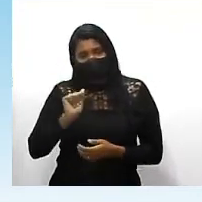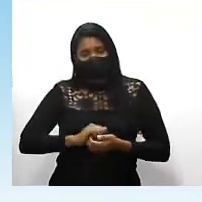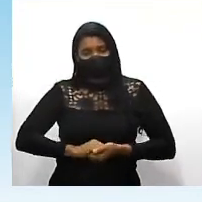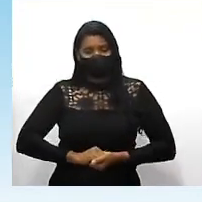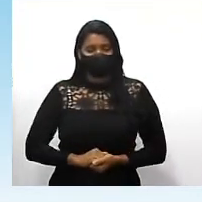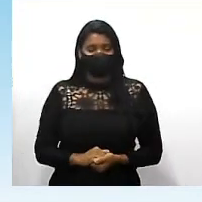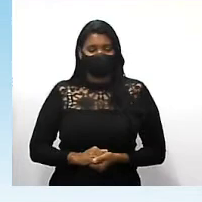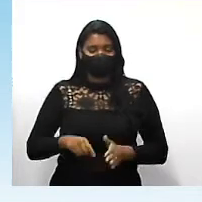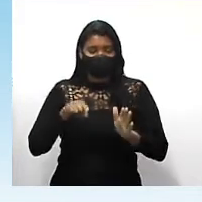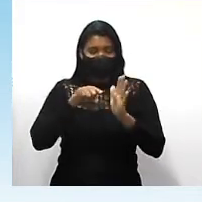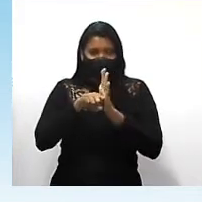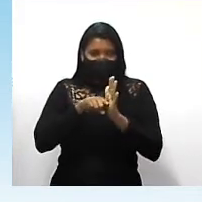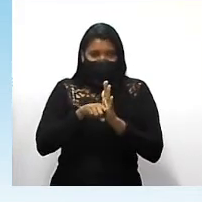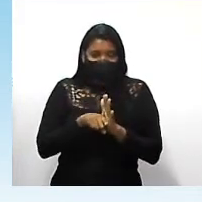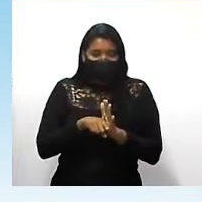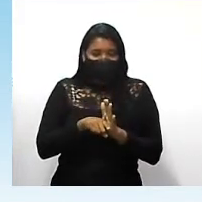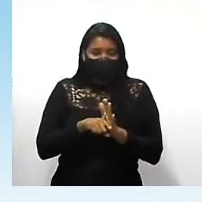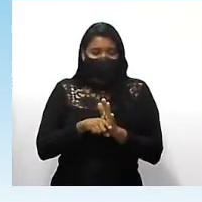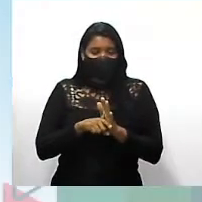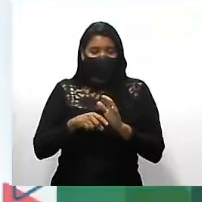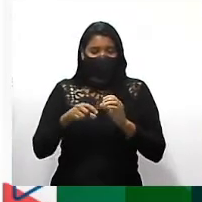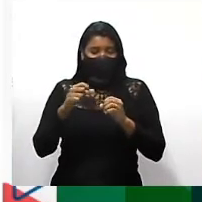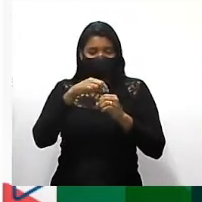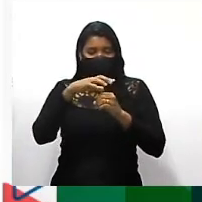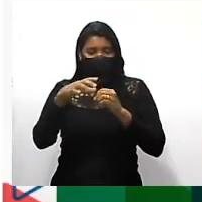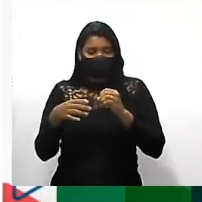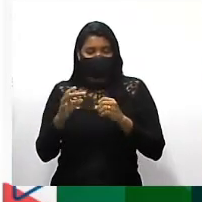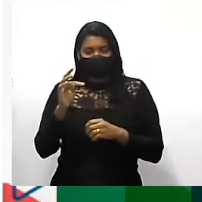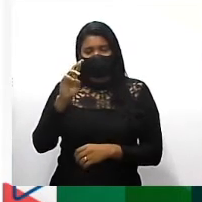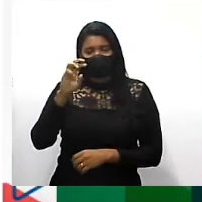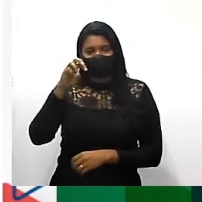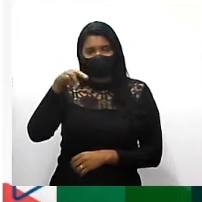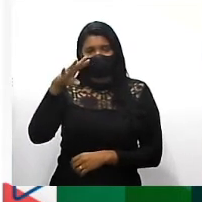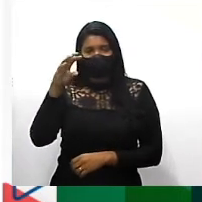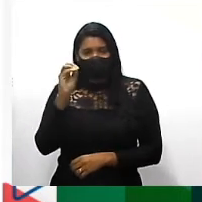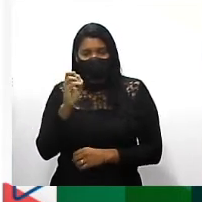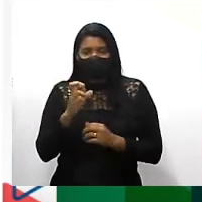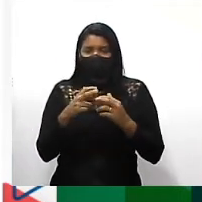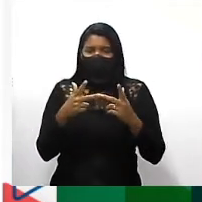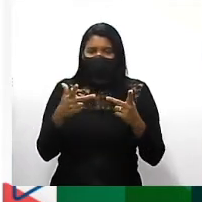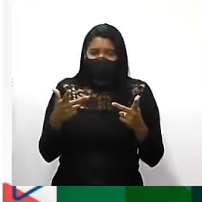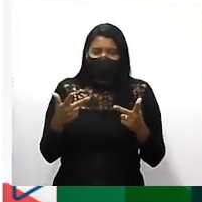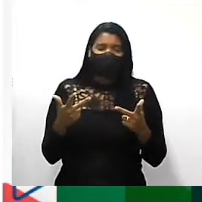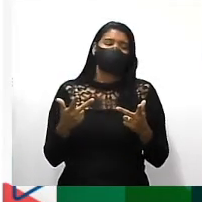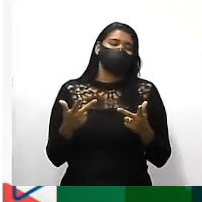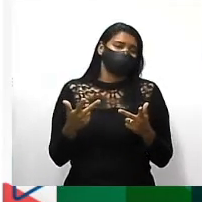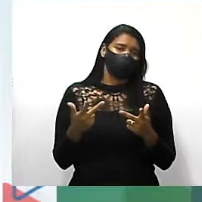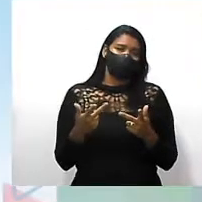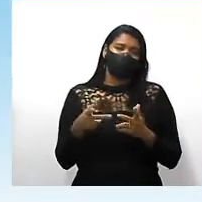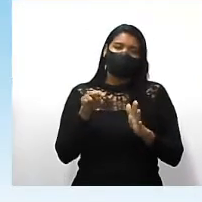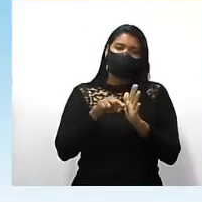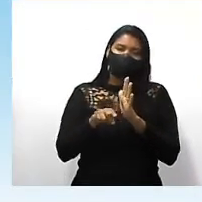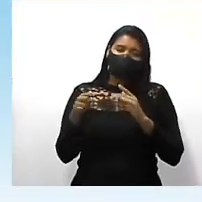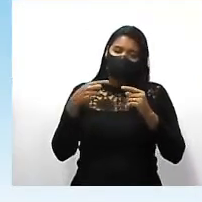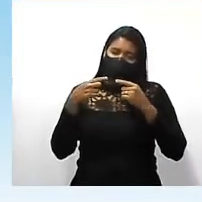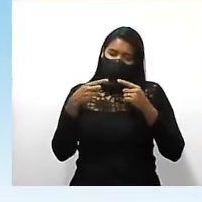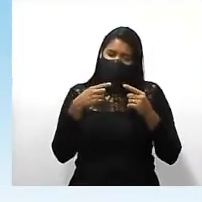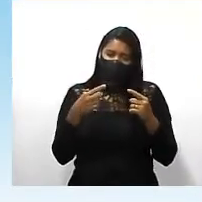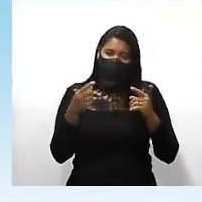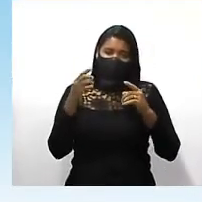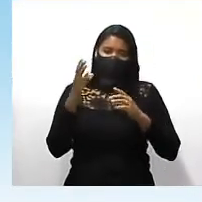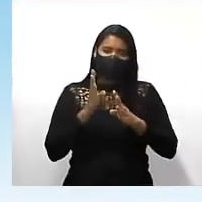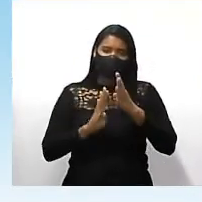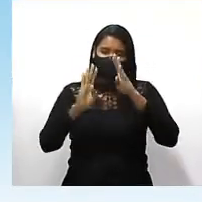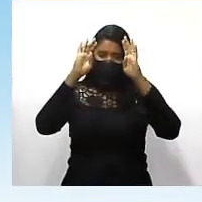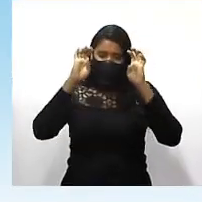a pesquisa com células-tronco. Então são algumas das questões que a bioética